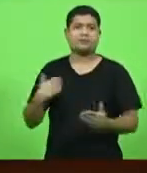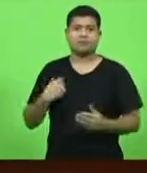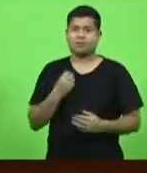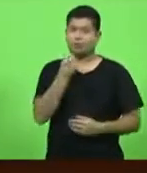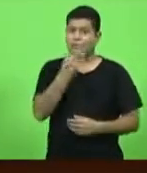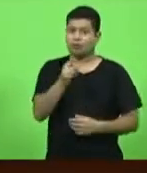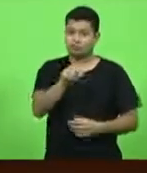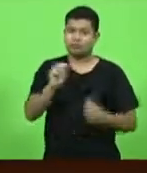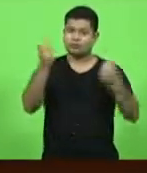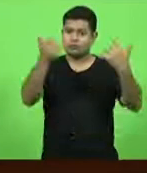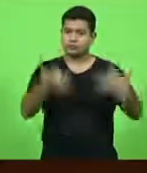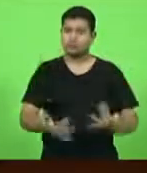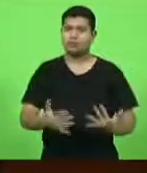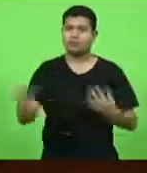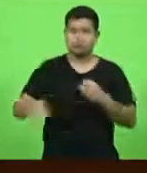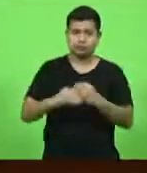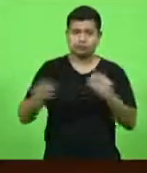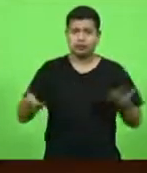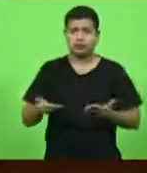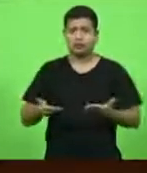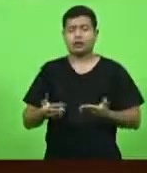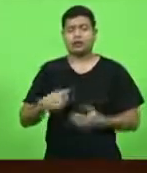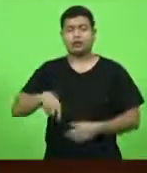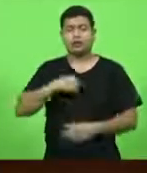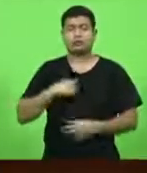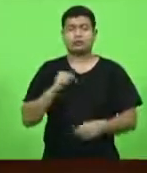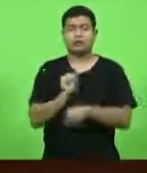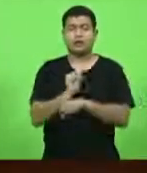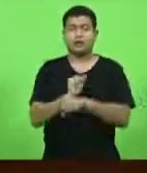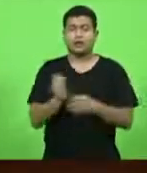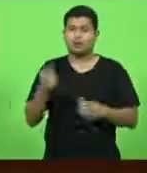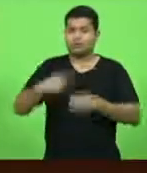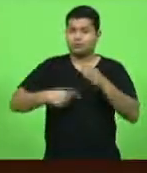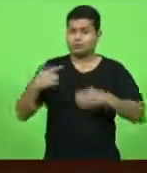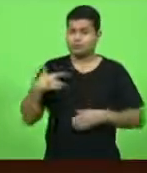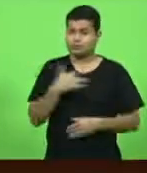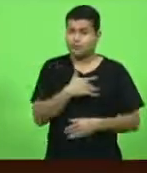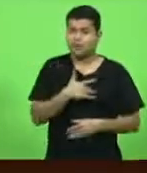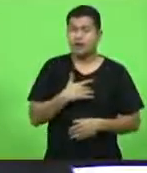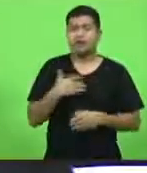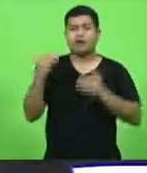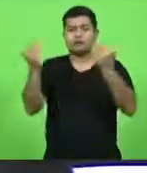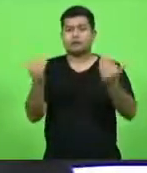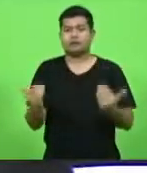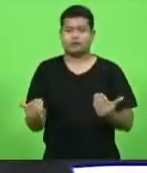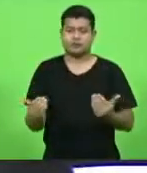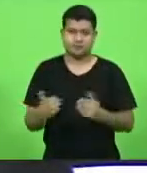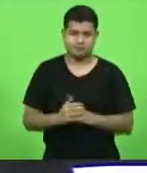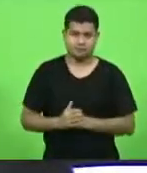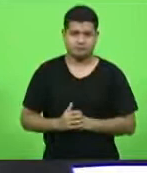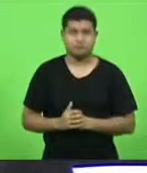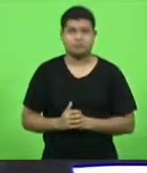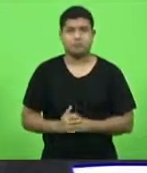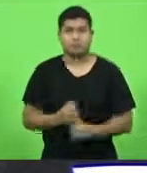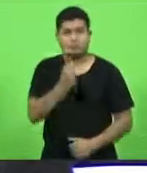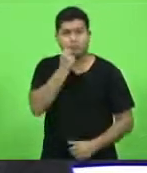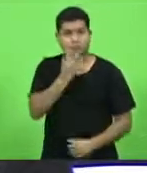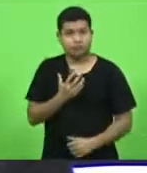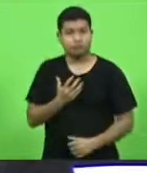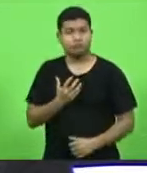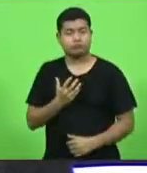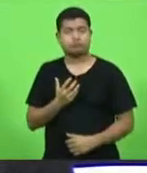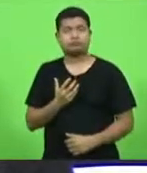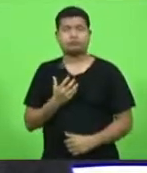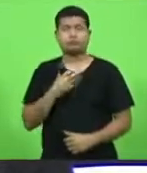possa fazer essa carinha nós temos isso tirado hálito Obrigado muito bom deputado mas sabe quem é que está